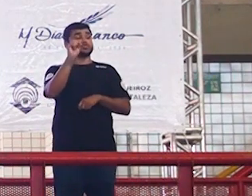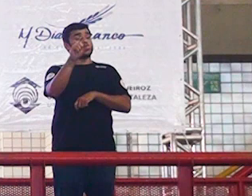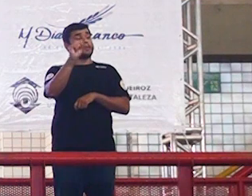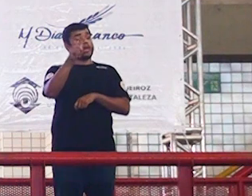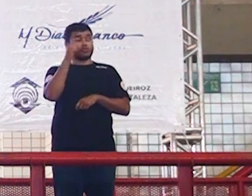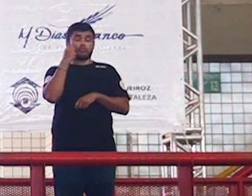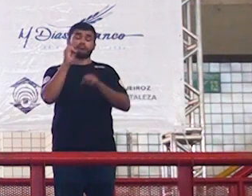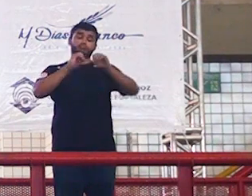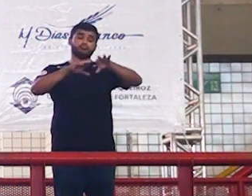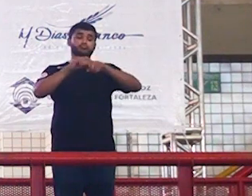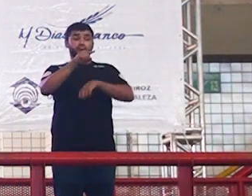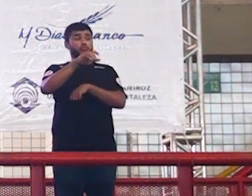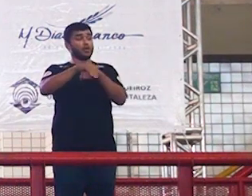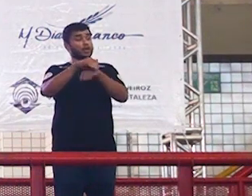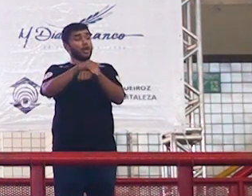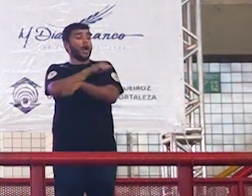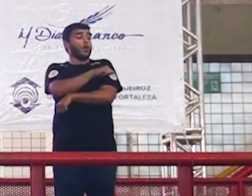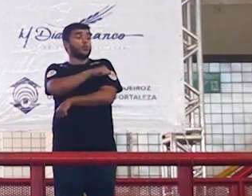cursinho,